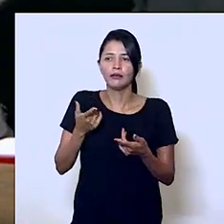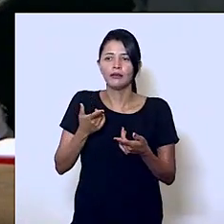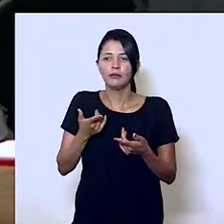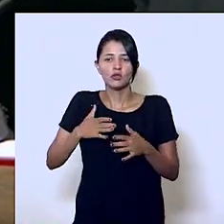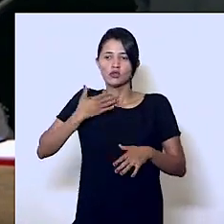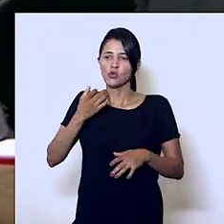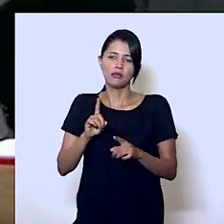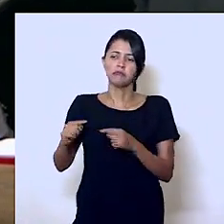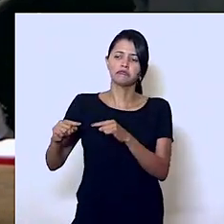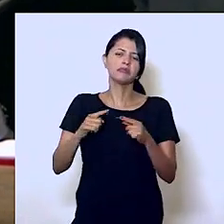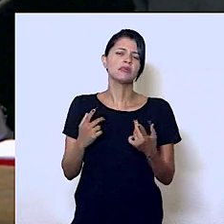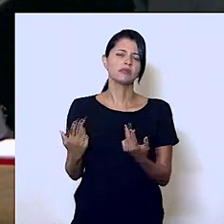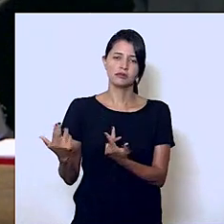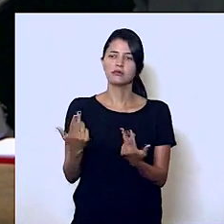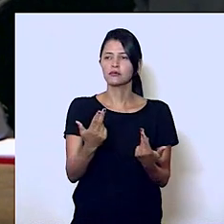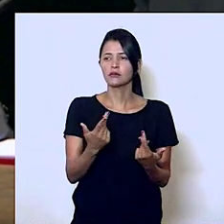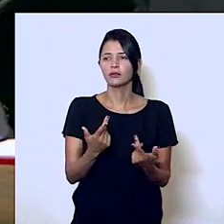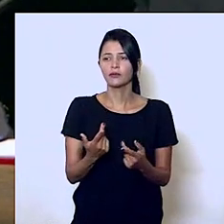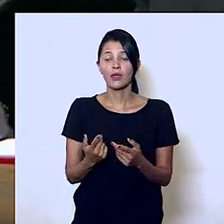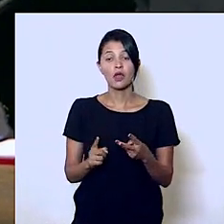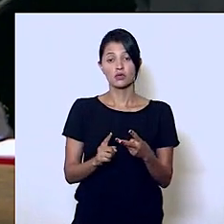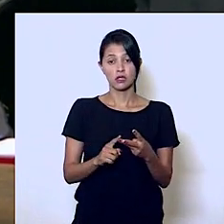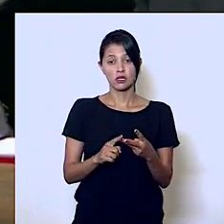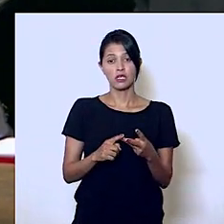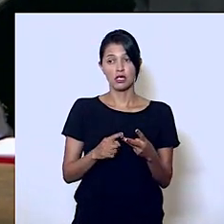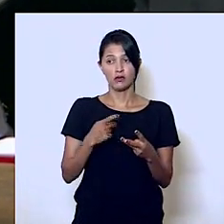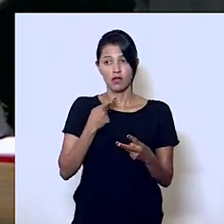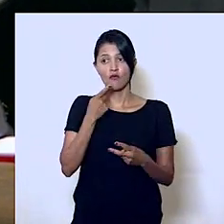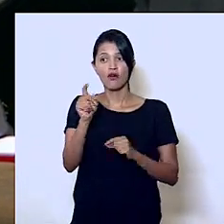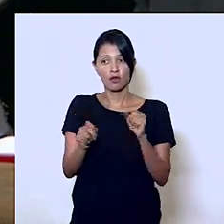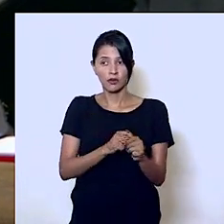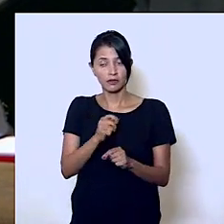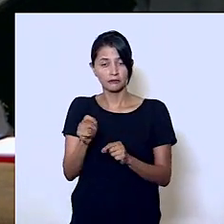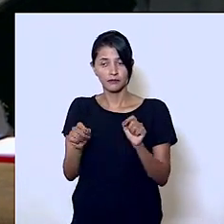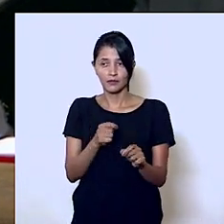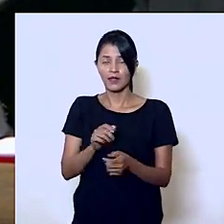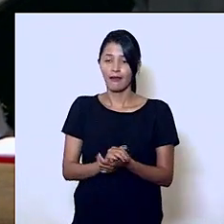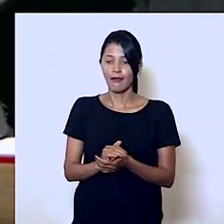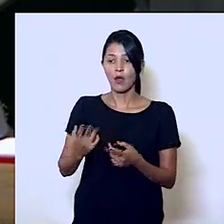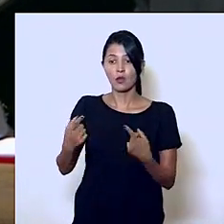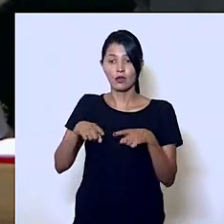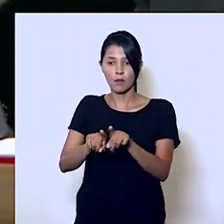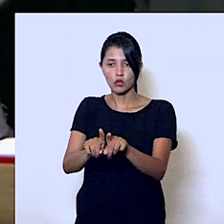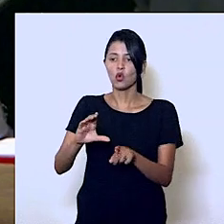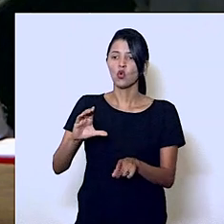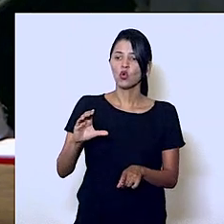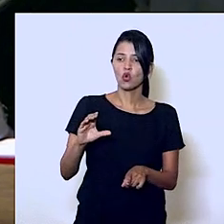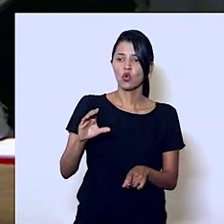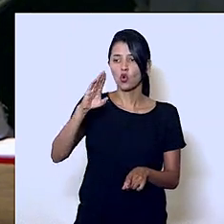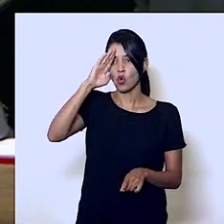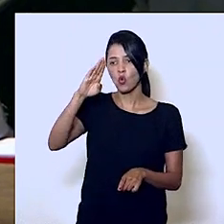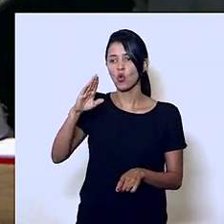Bom, o terceiro caso que eu conto é o reatamento com Cuba. Bom, a história do Brasil com Cuba, sobretudo